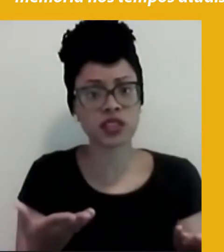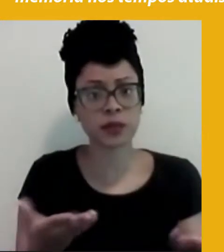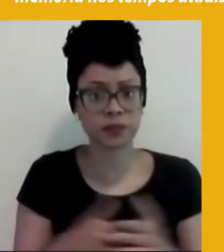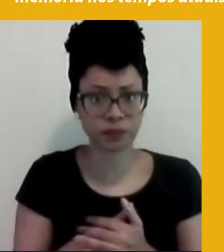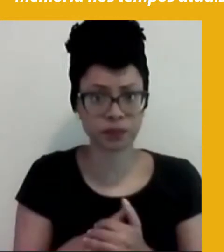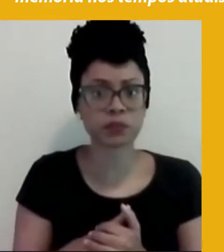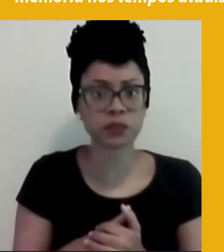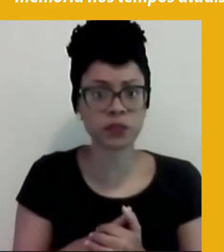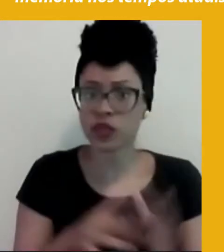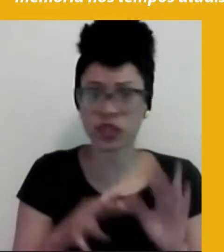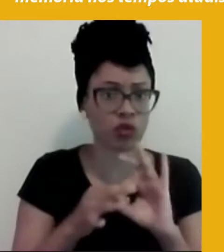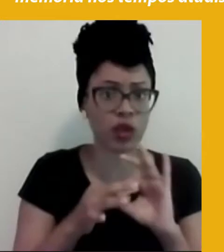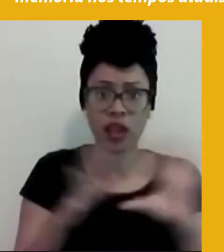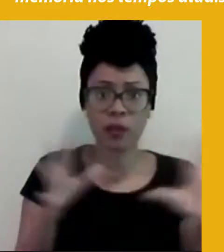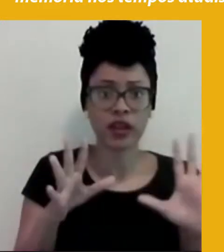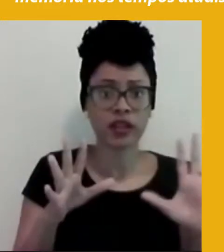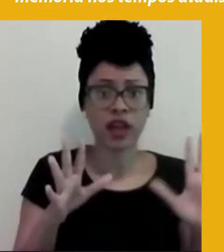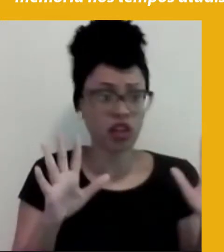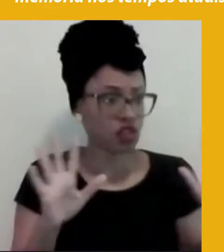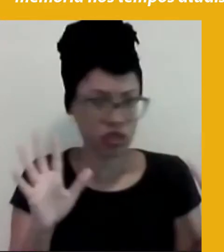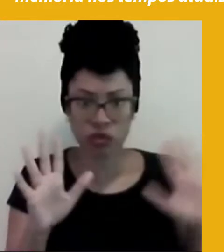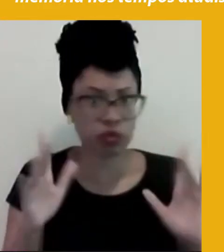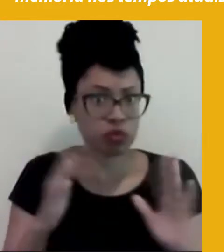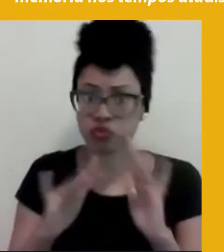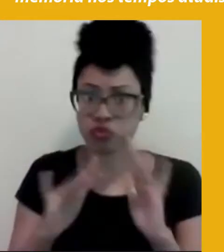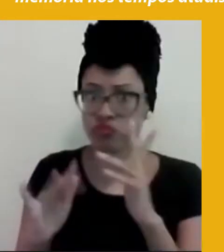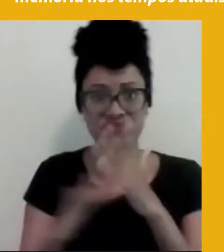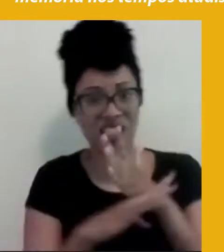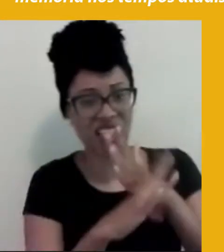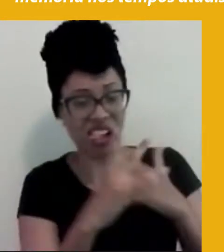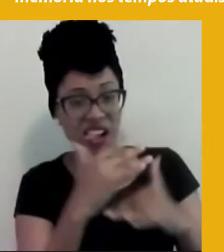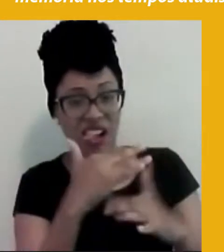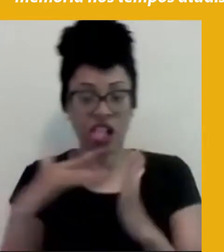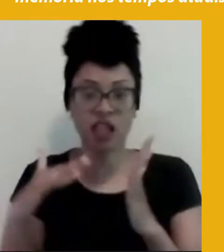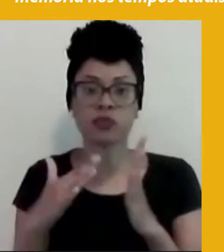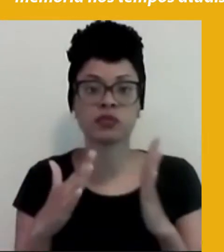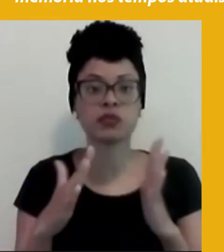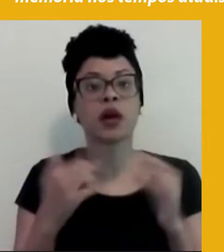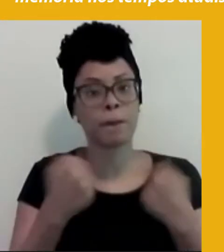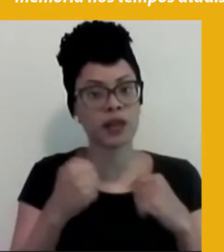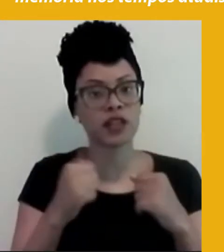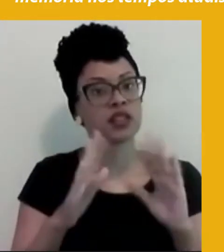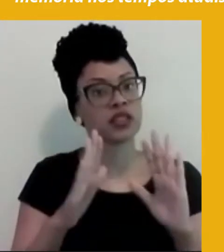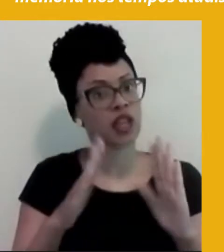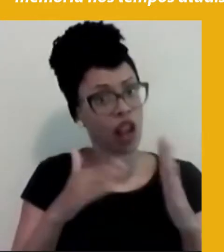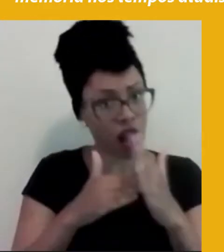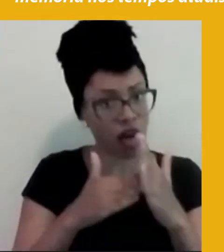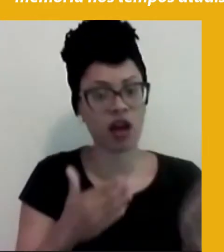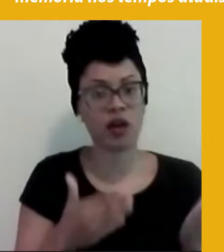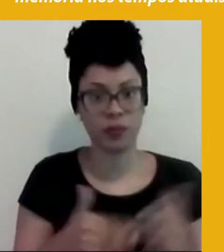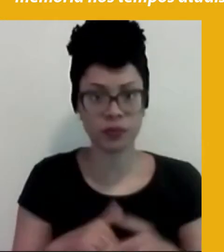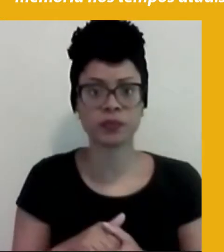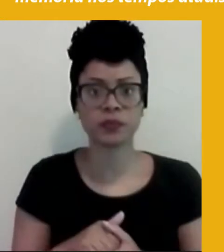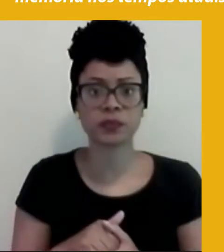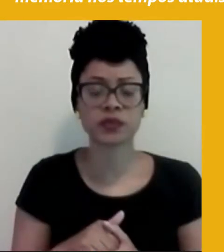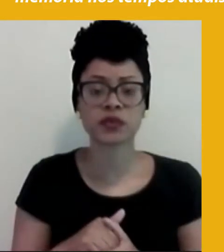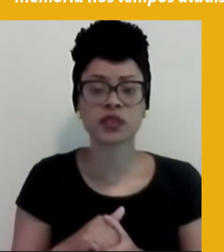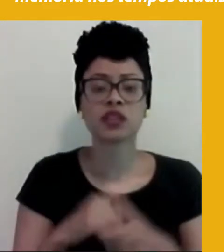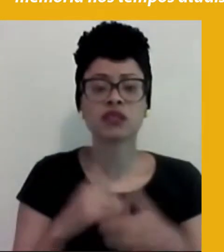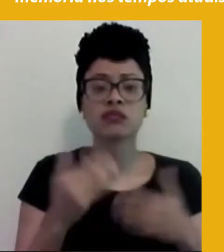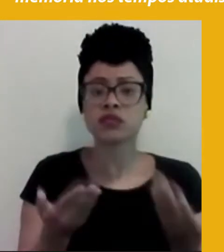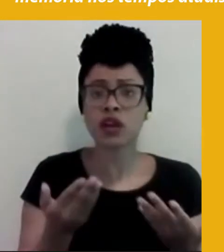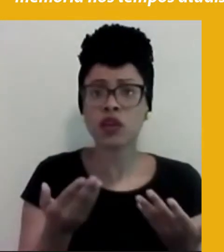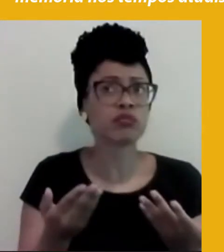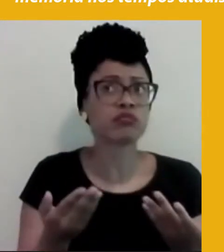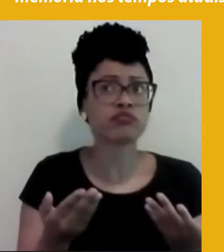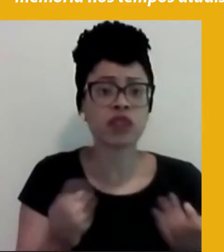comum. Bom, eu disse tudo isso para pensar assim, como que essa transformação que precisa haver,